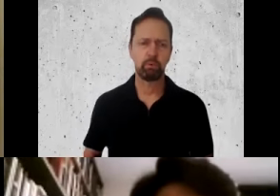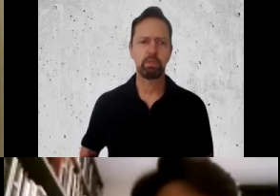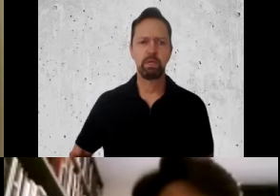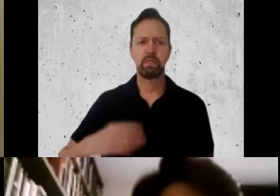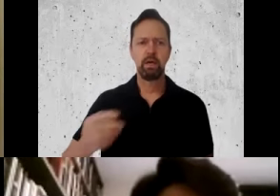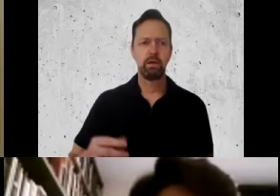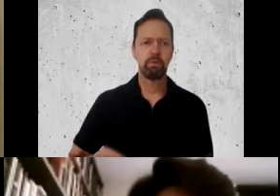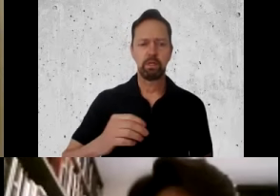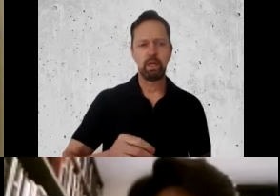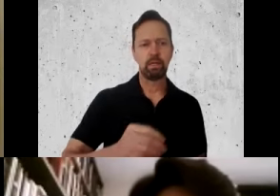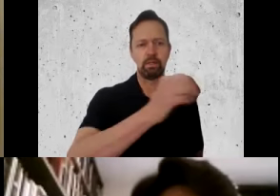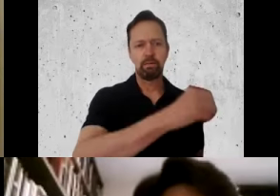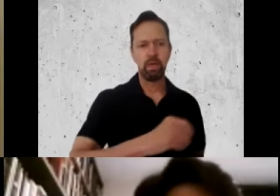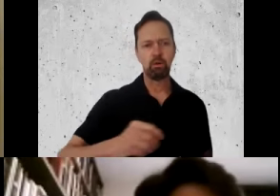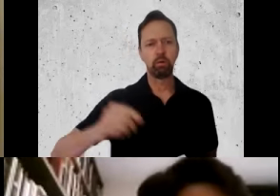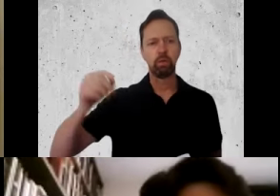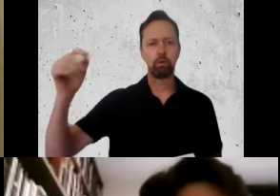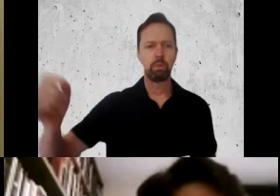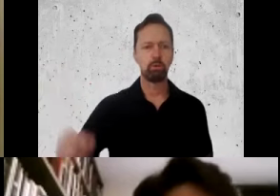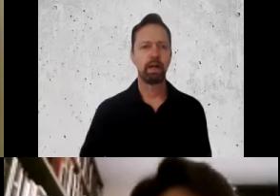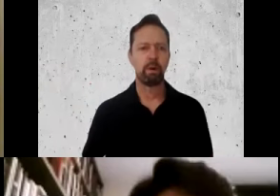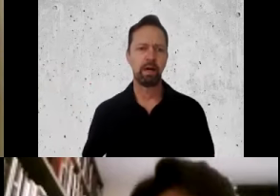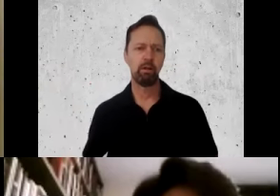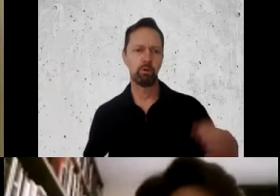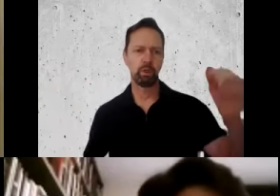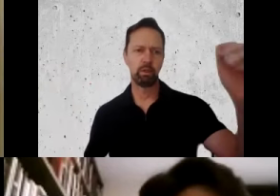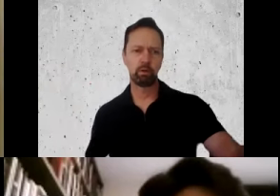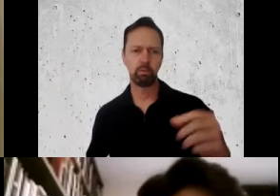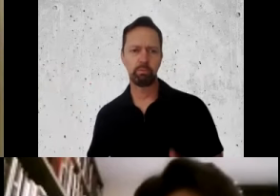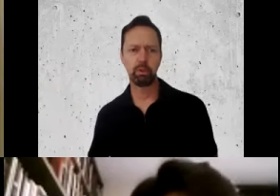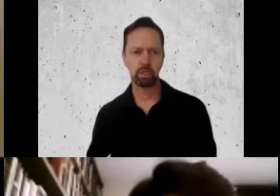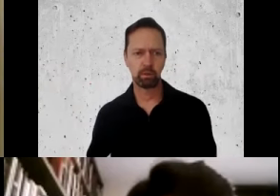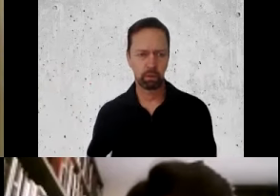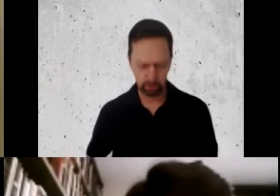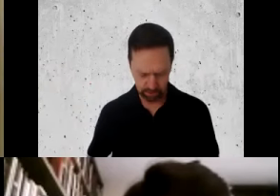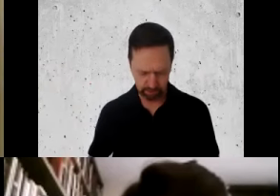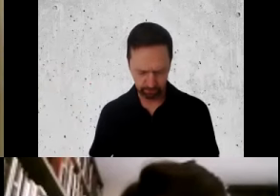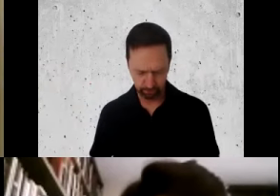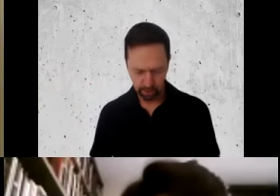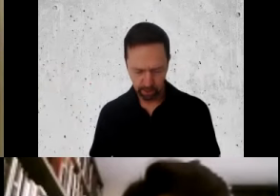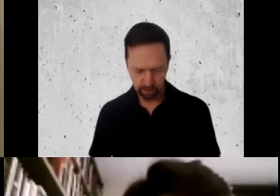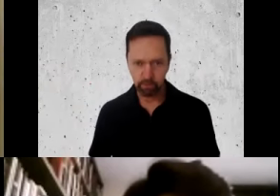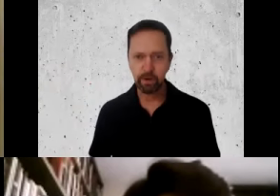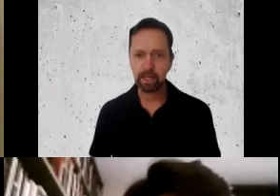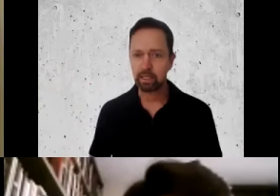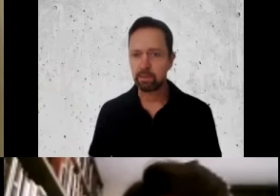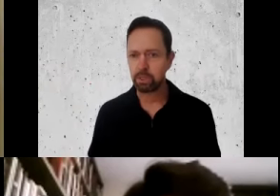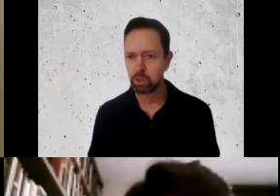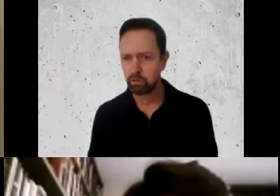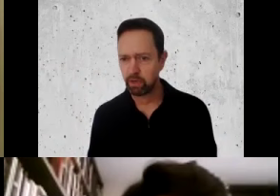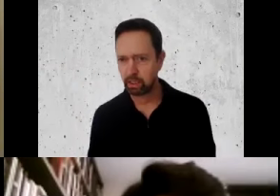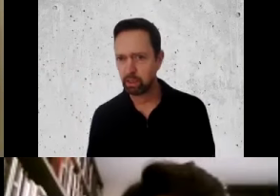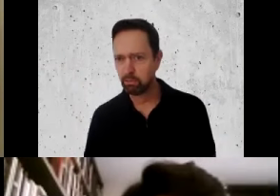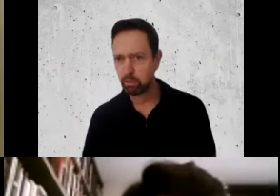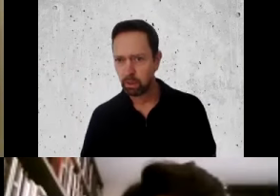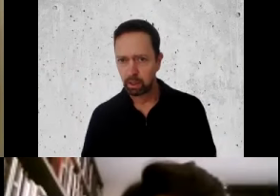usar muito tempo com isso, mas você tem interesse em micro, em economia do trabalho, ou então economia política, qualquer coisa assim. Então eu vou falar aqui, se a